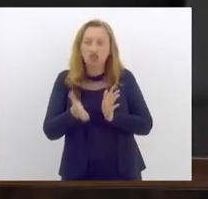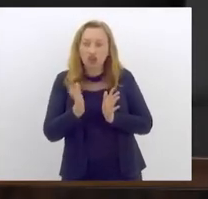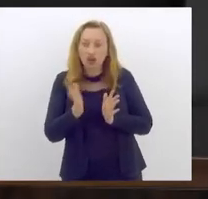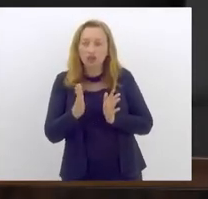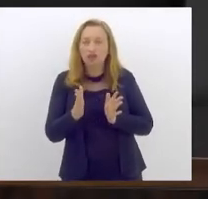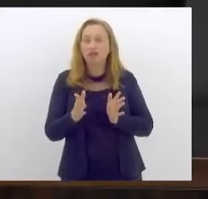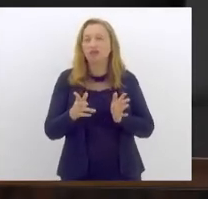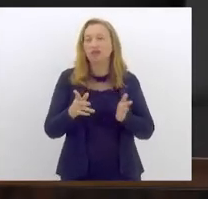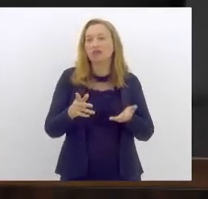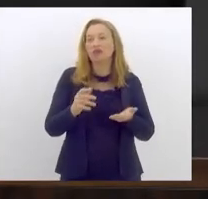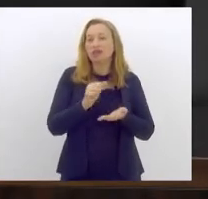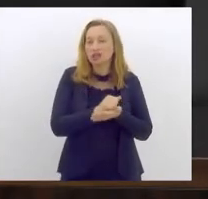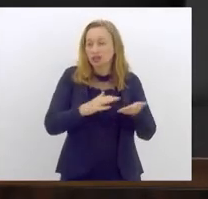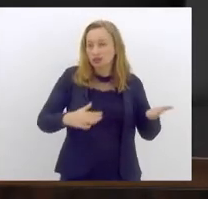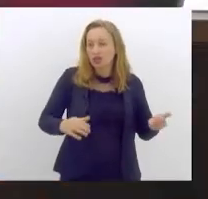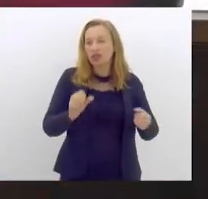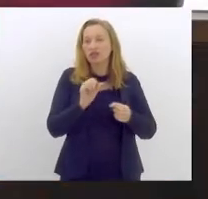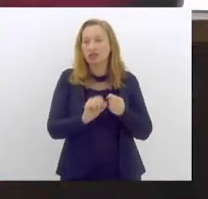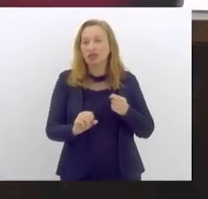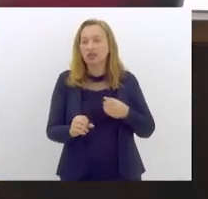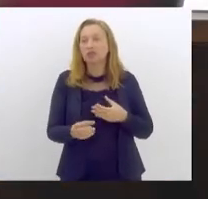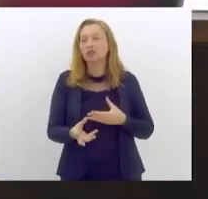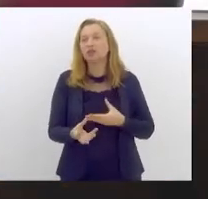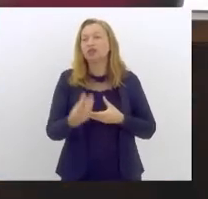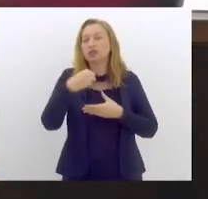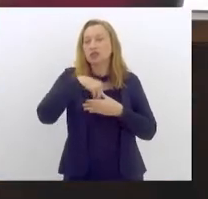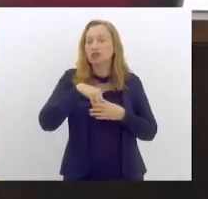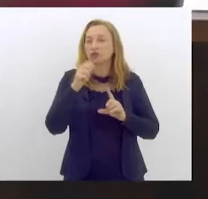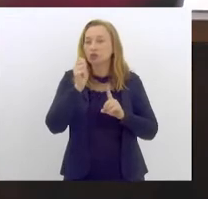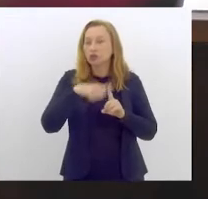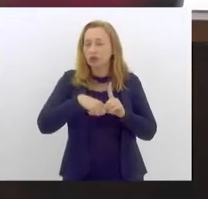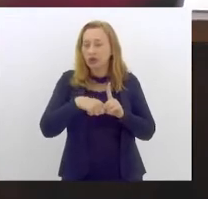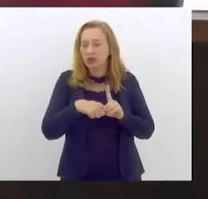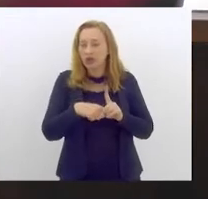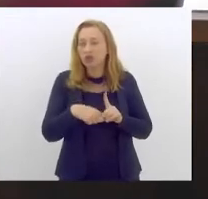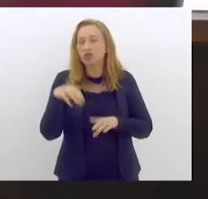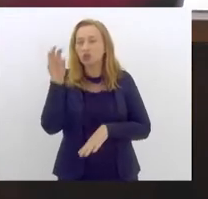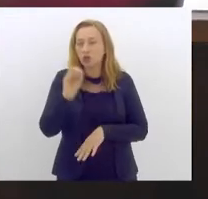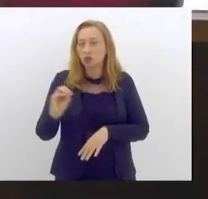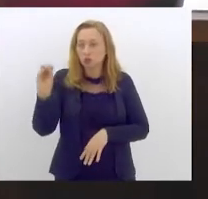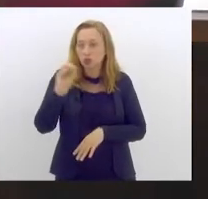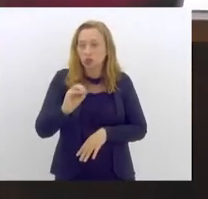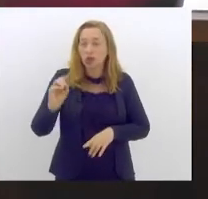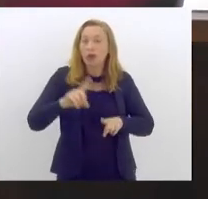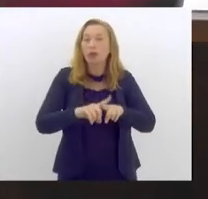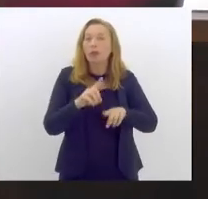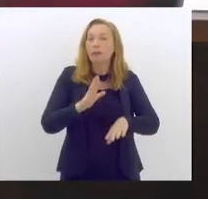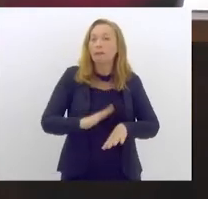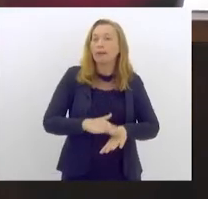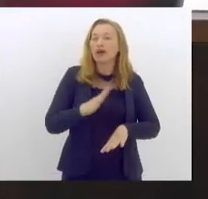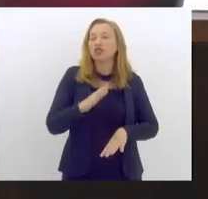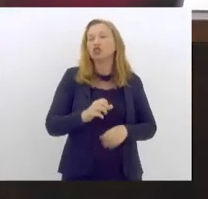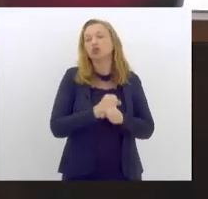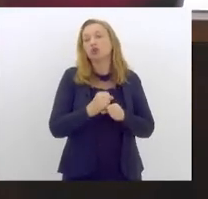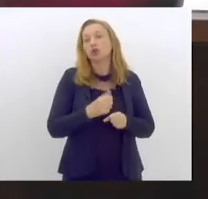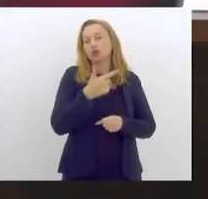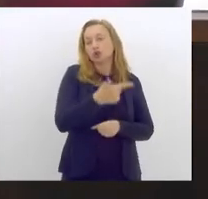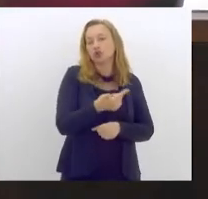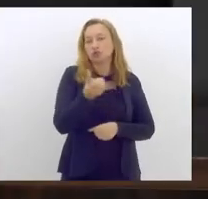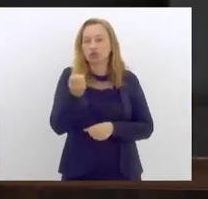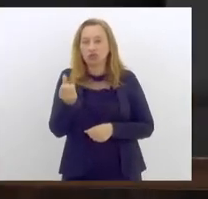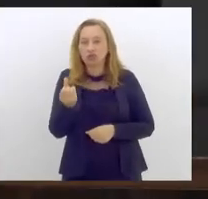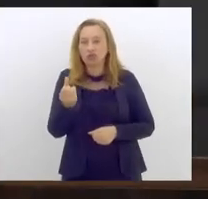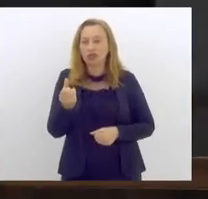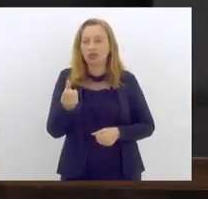fazendo as atividades dentro do mês de outubro Mas no ano de 2016